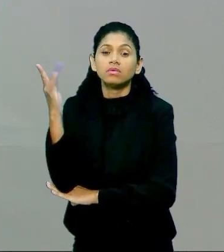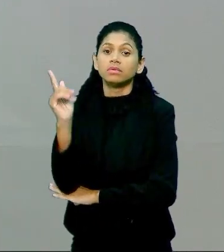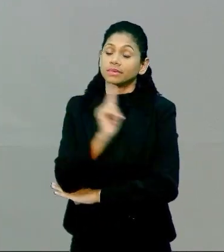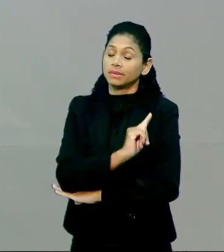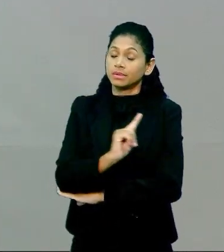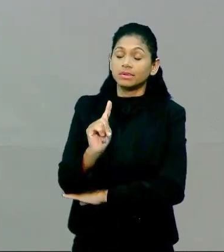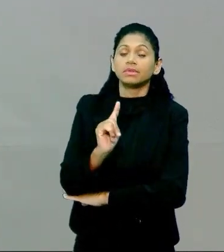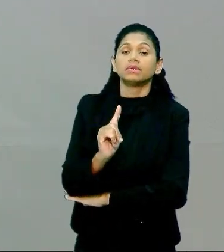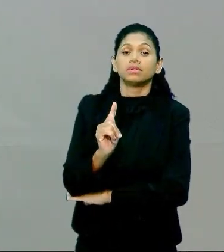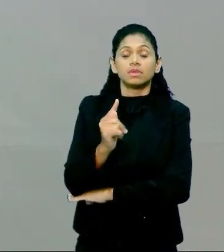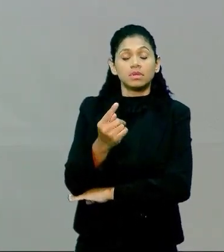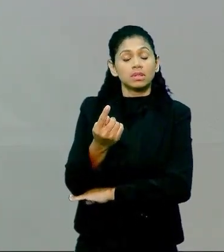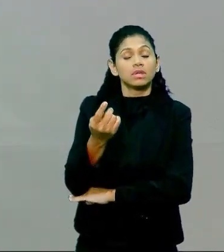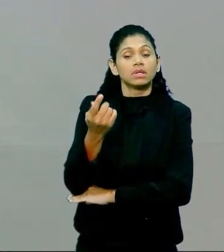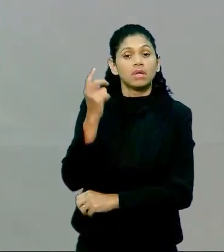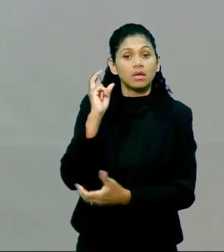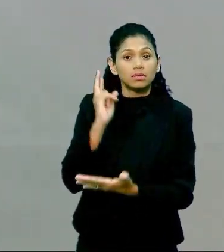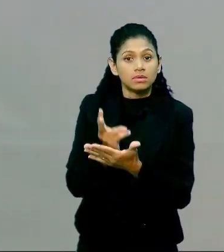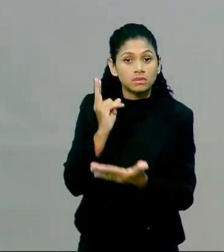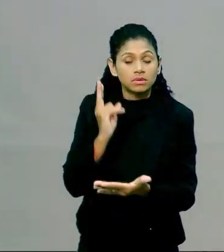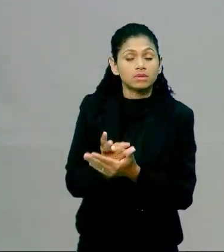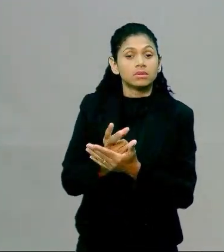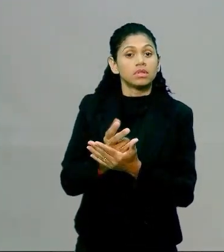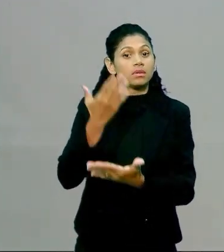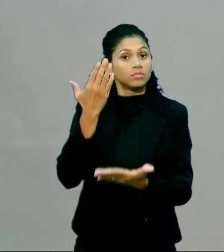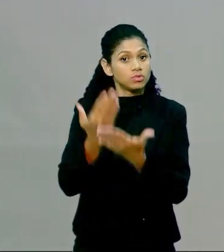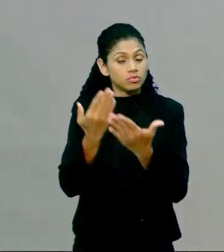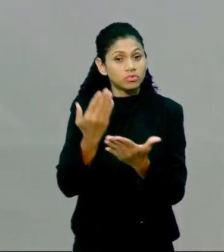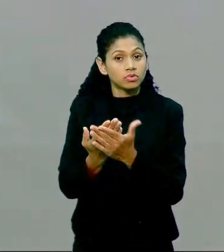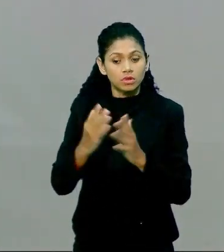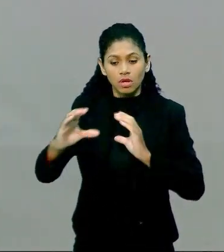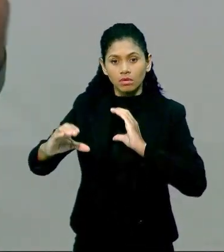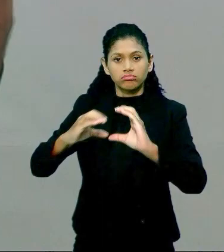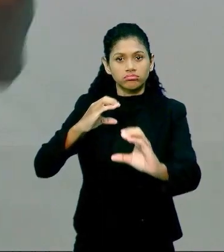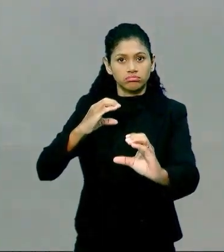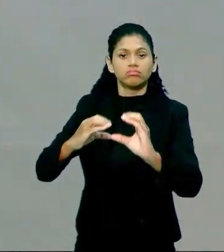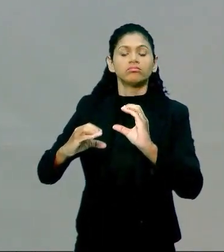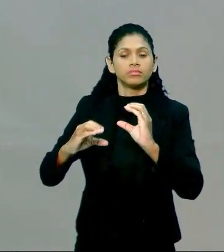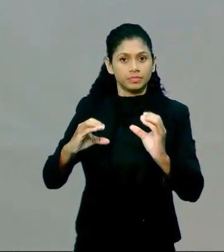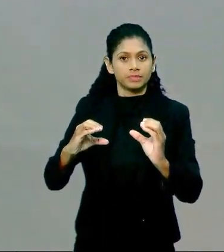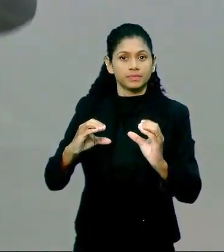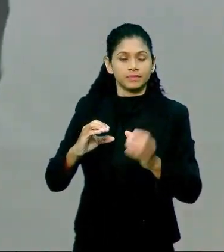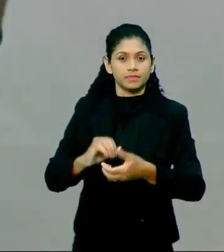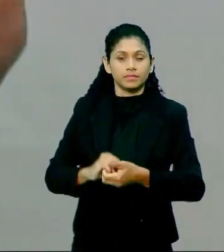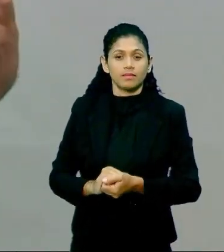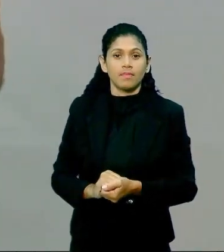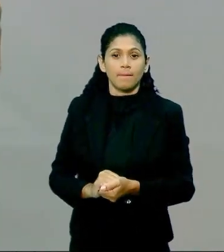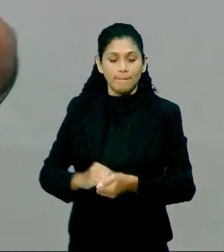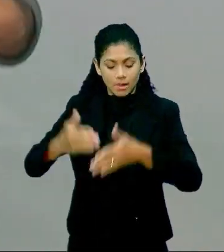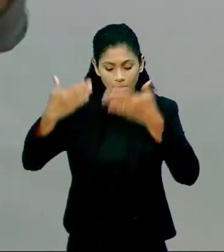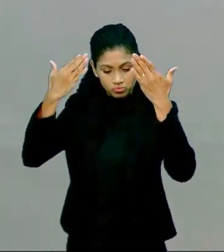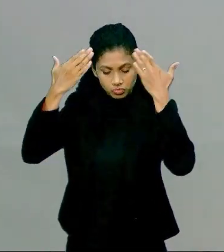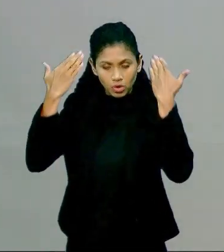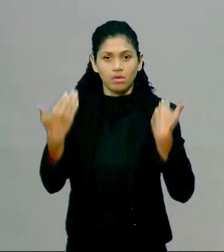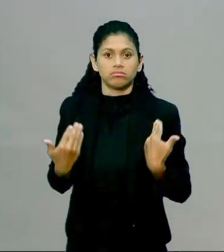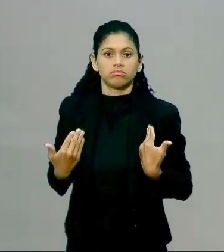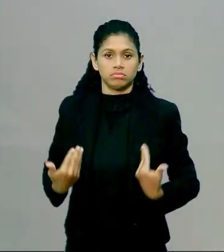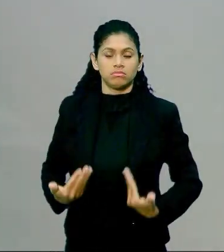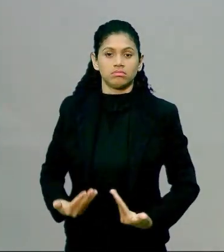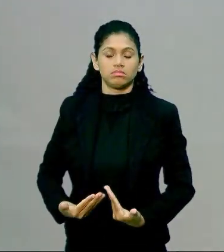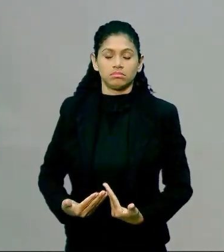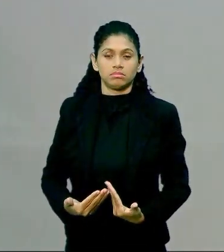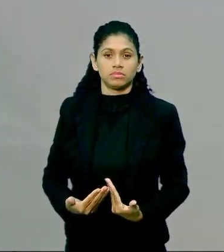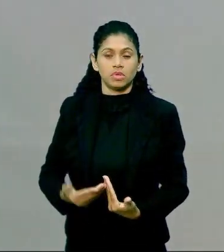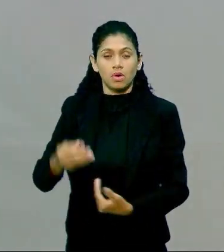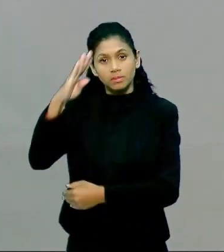está trabalhando essa expressão, essa comunicação. E a comunicação vem pelo elemento corporal, e a dança é uma